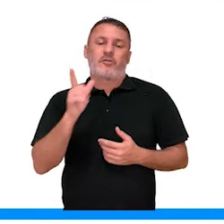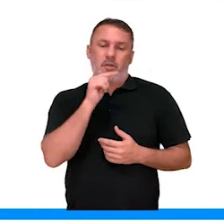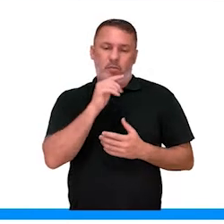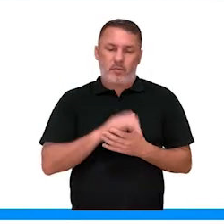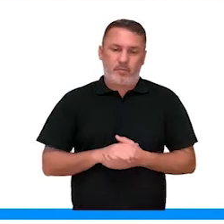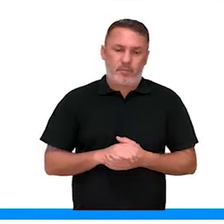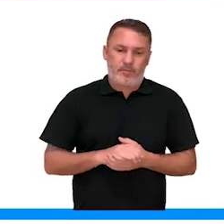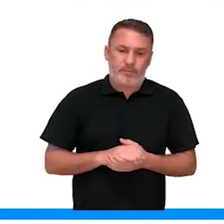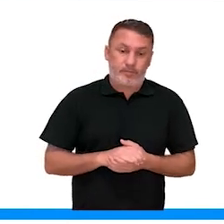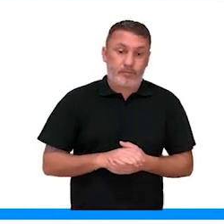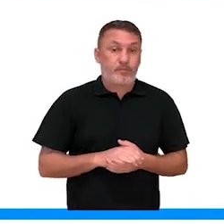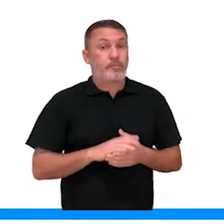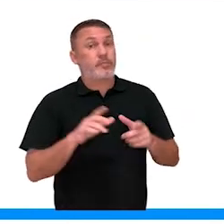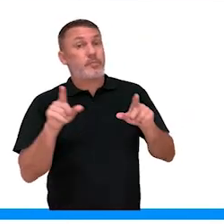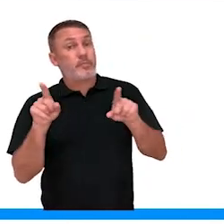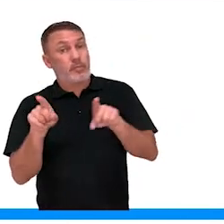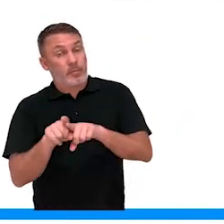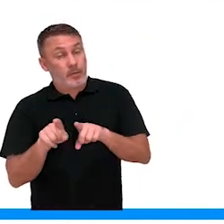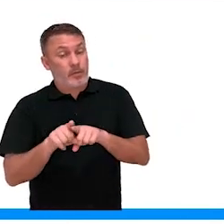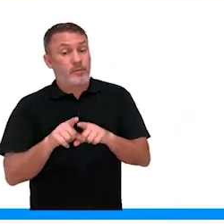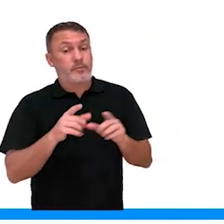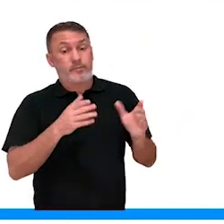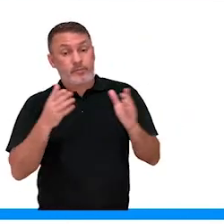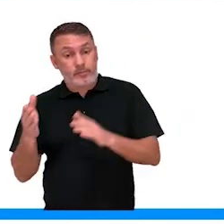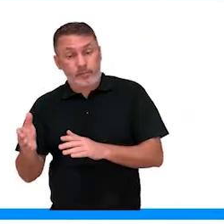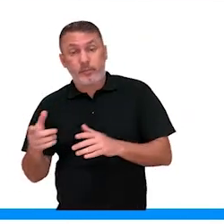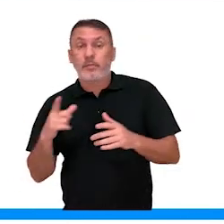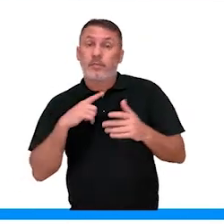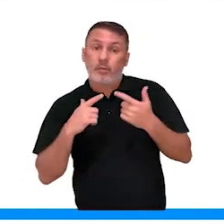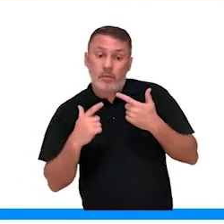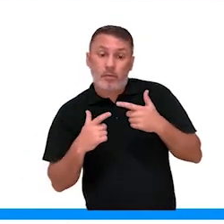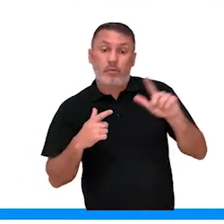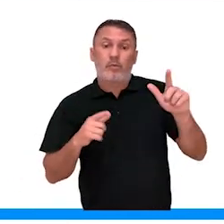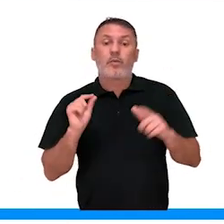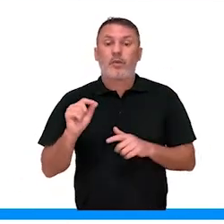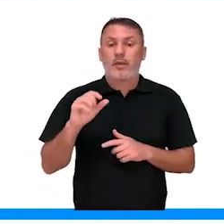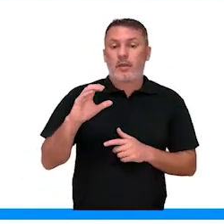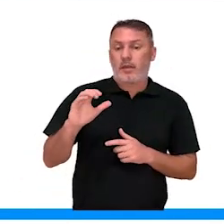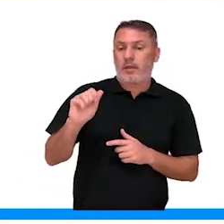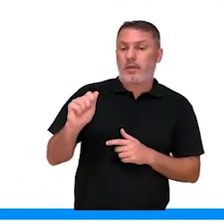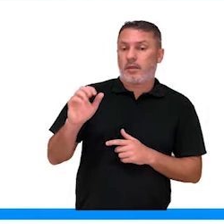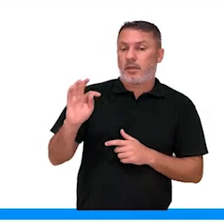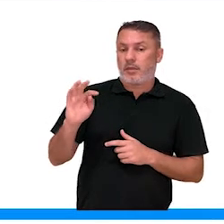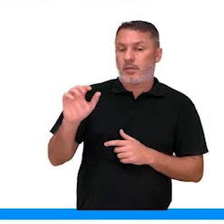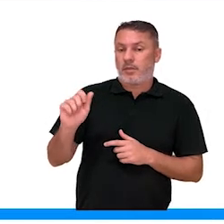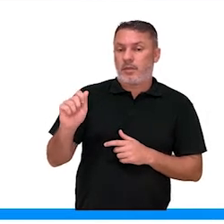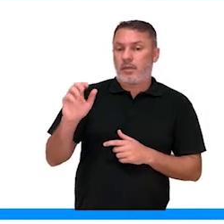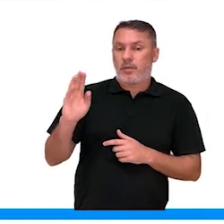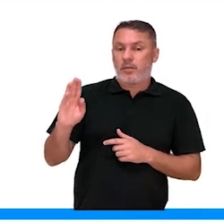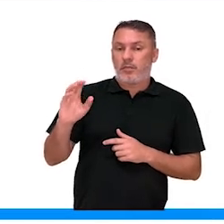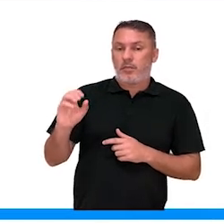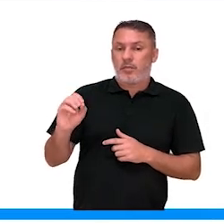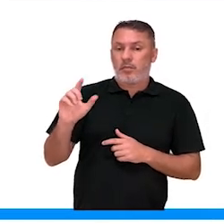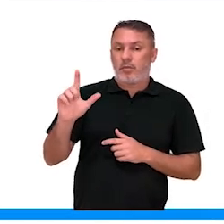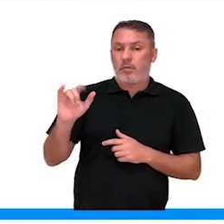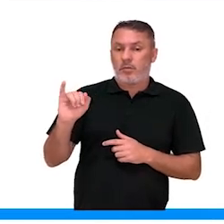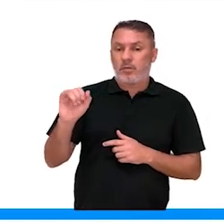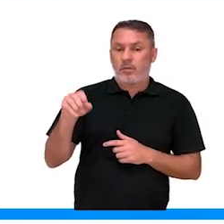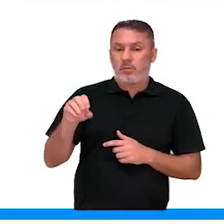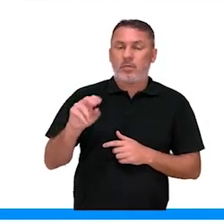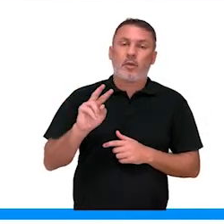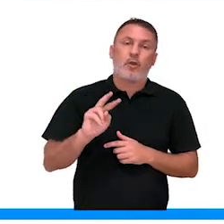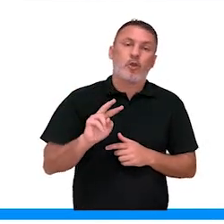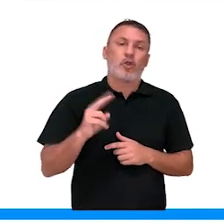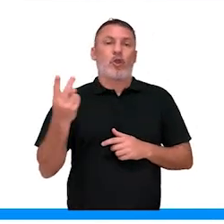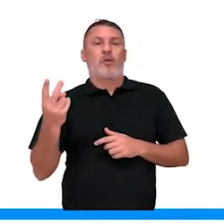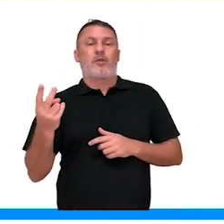processo. E em contrapartida, a gente tem o processo de catabolismo. O que é o catabolismo? É o